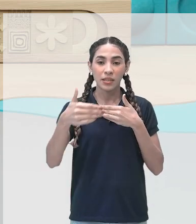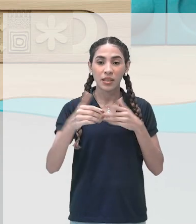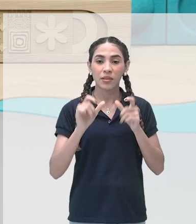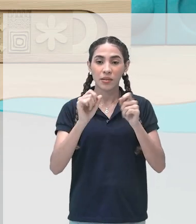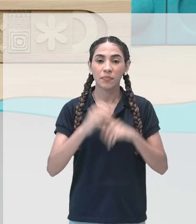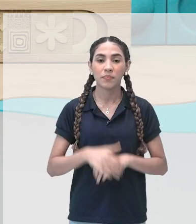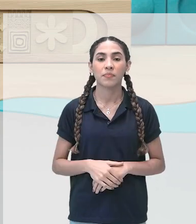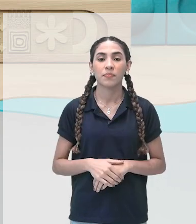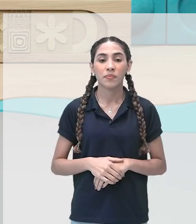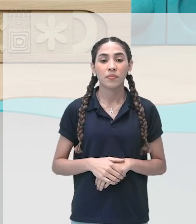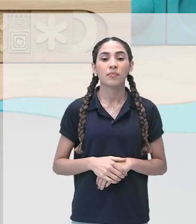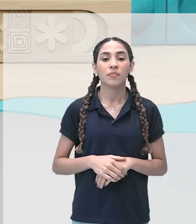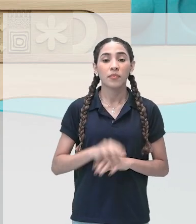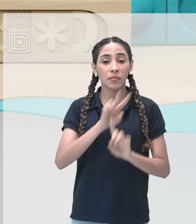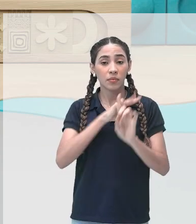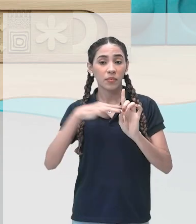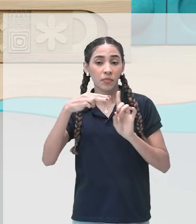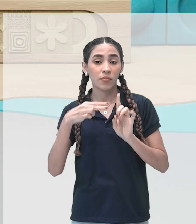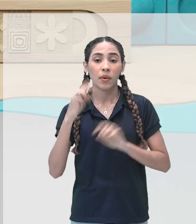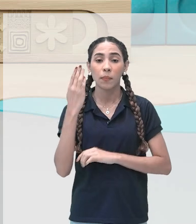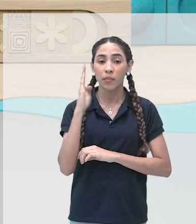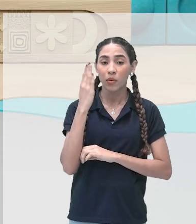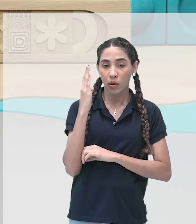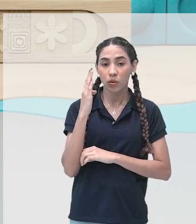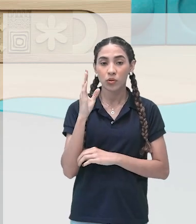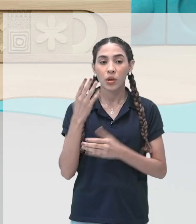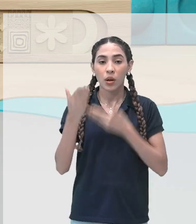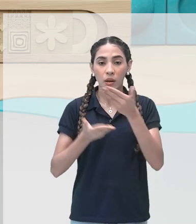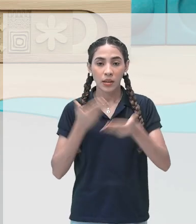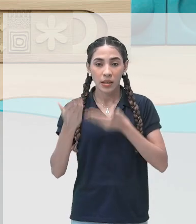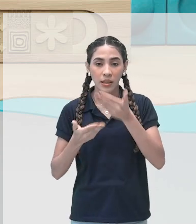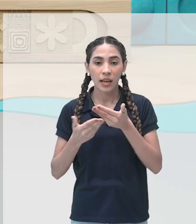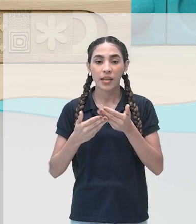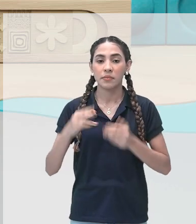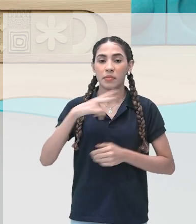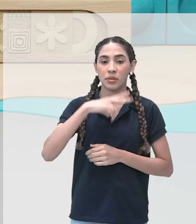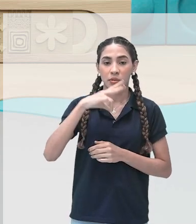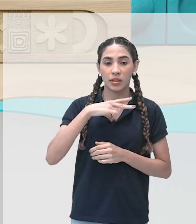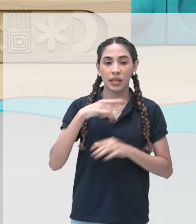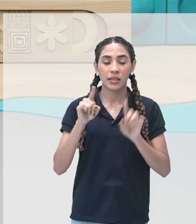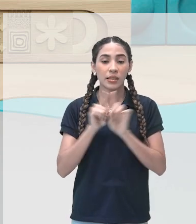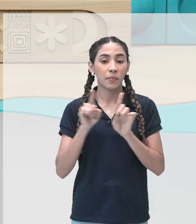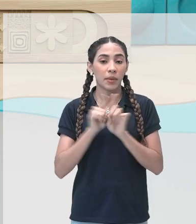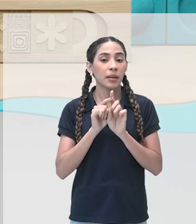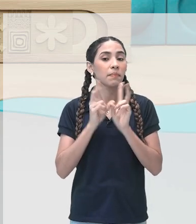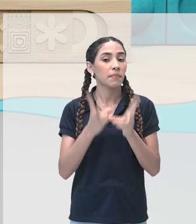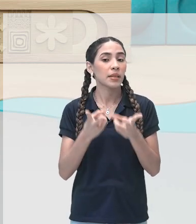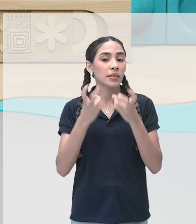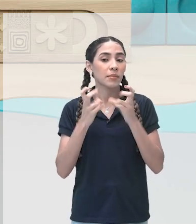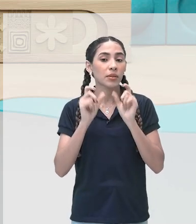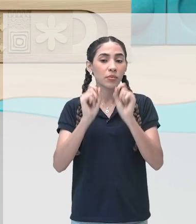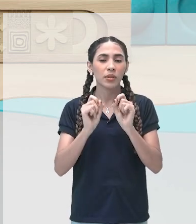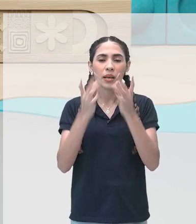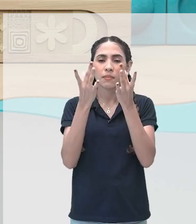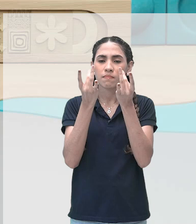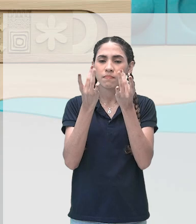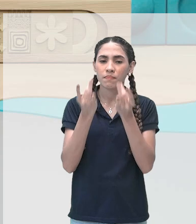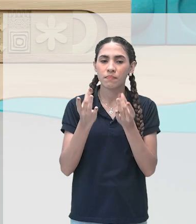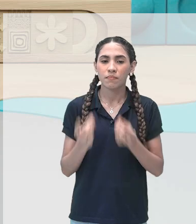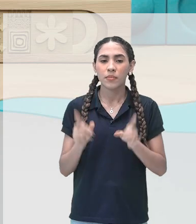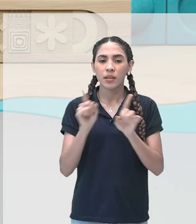elas passam do ponto de vista biológico a ser tratadas com particularidades, a serem percebidas nas